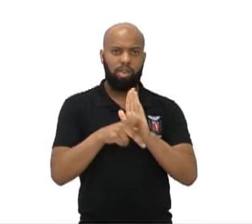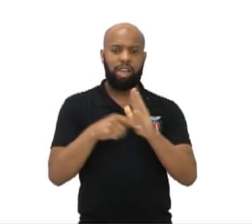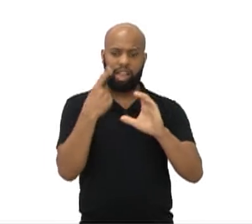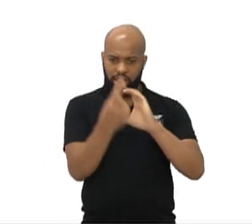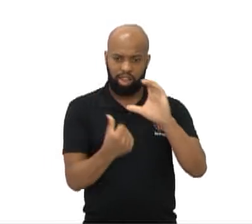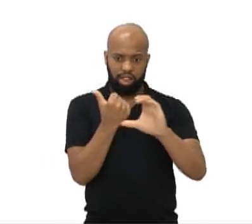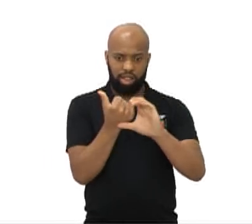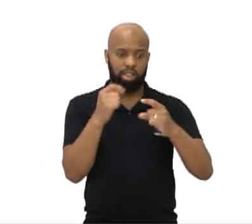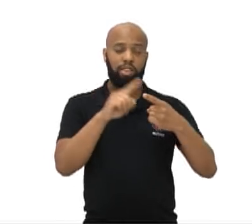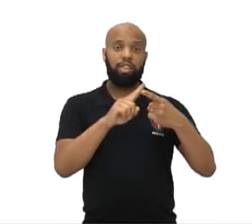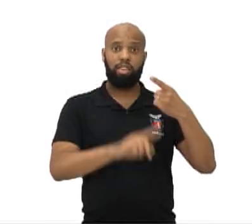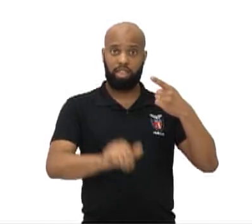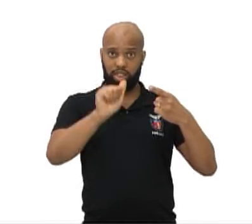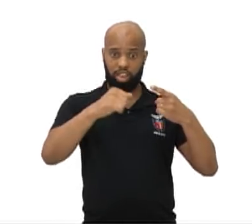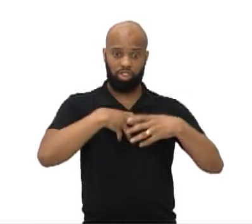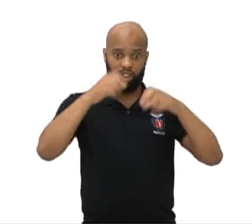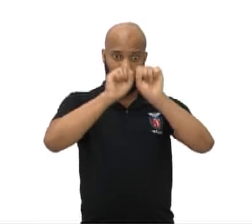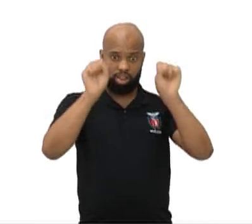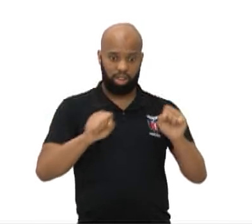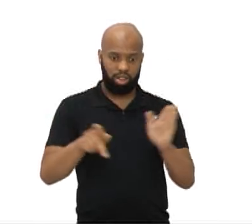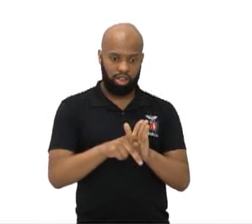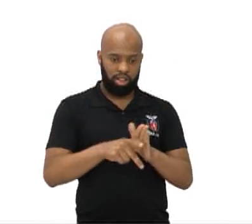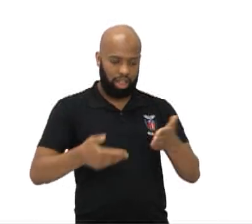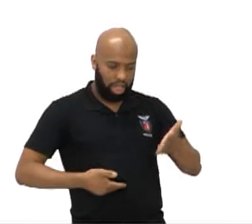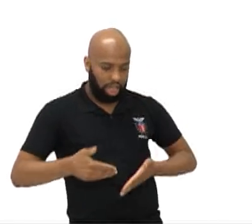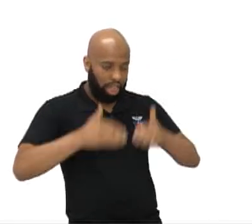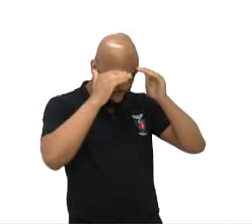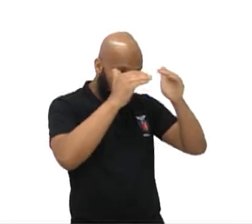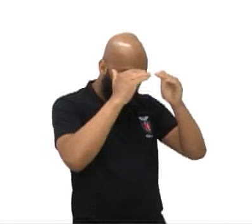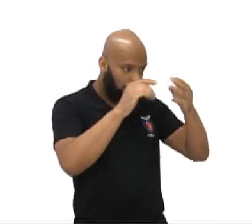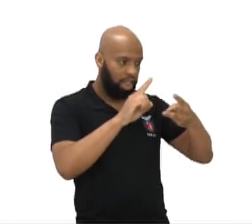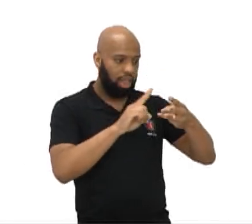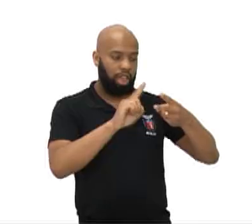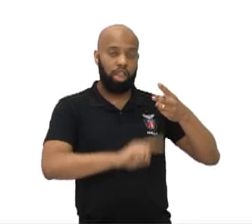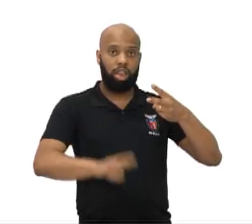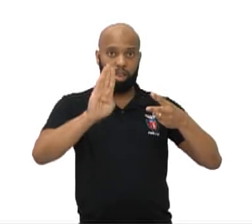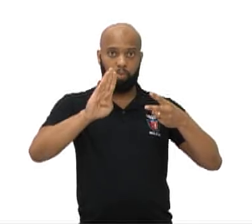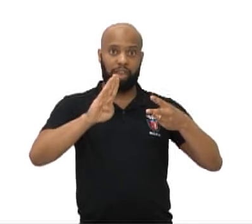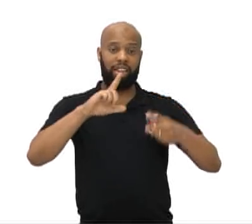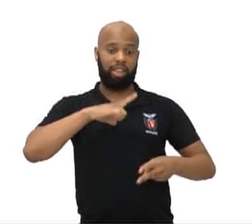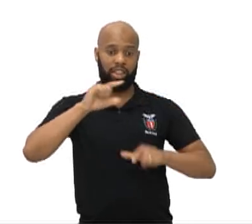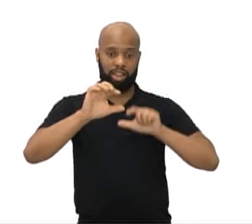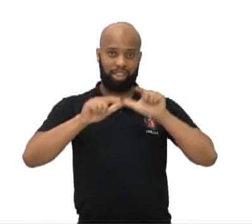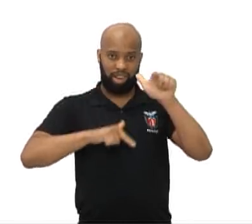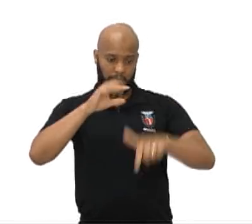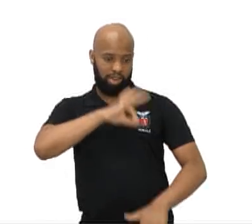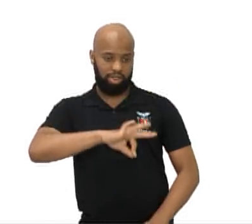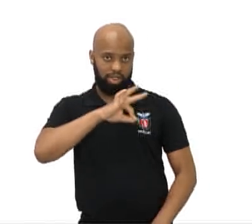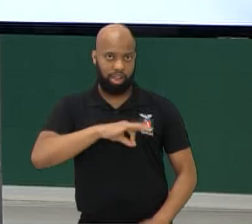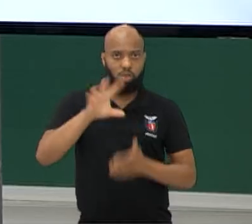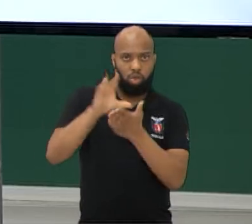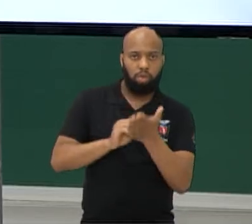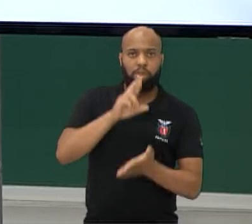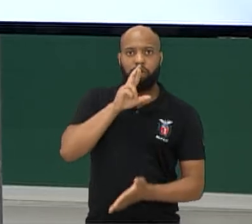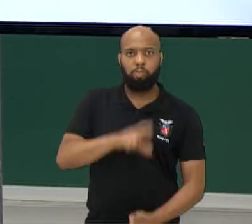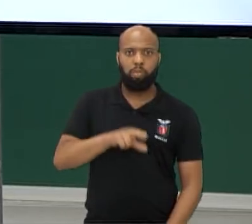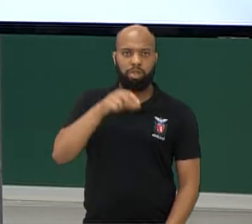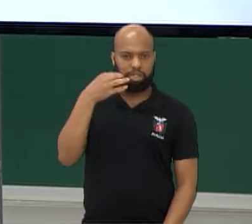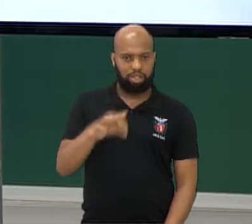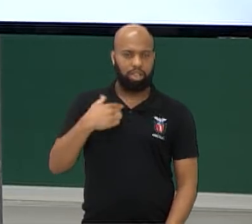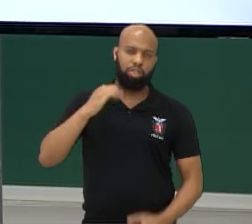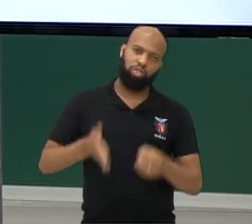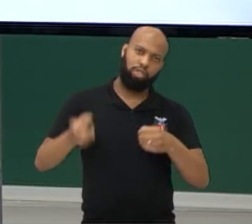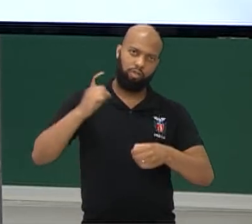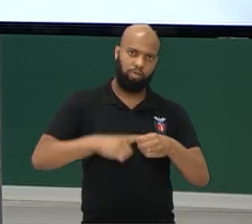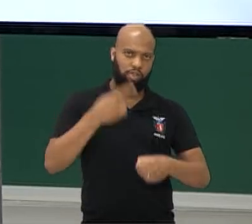capitalismo? Letra A, sistema de servidão, ou letra B, trabalho assalariado. Copiem e marquem a resposta correta no caderno, a